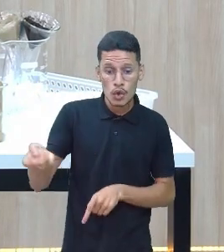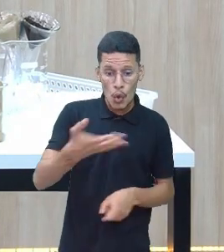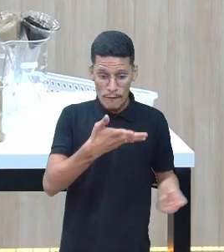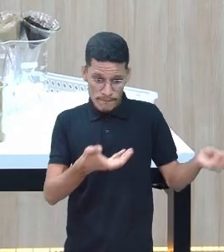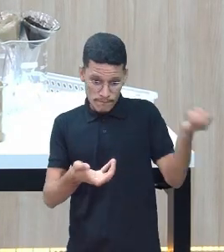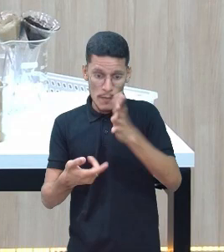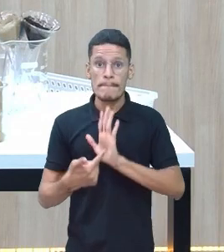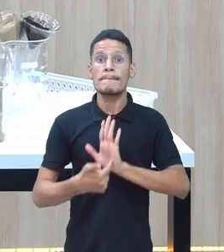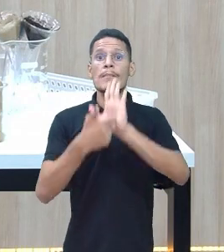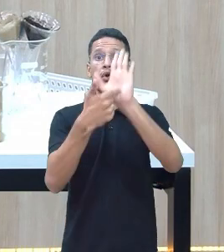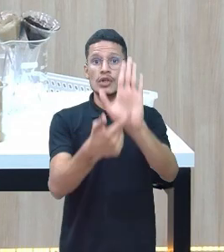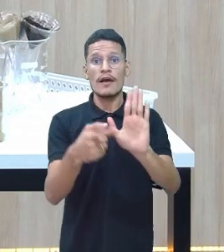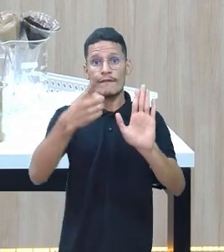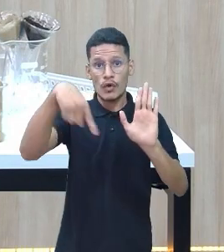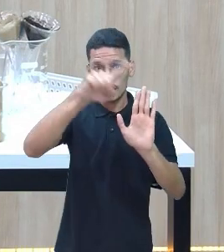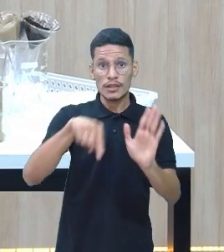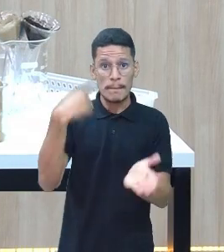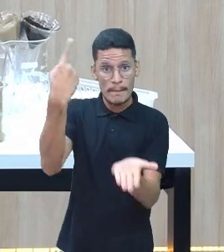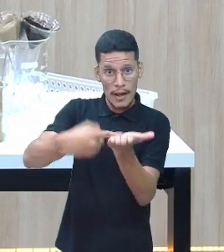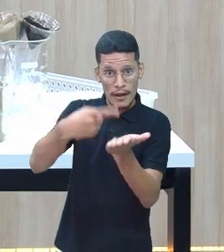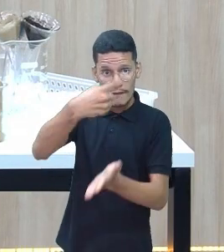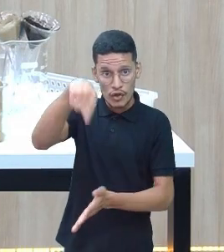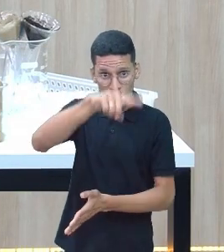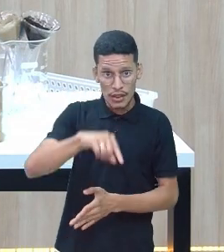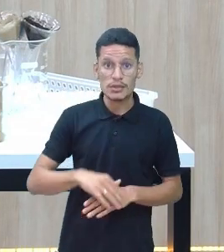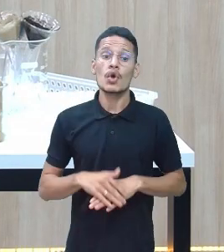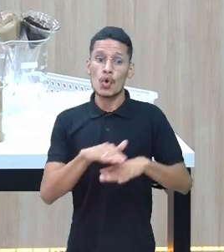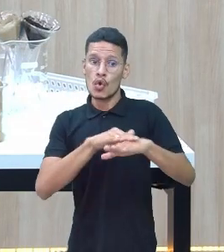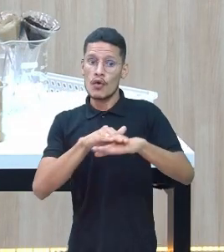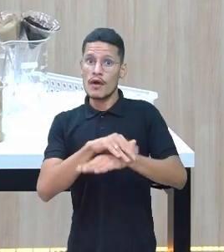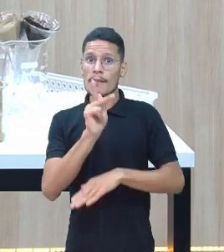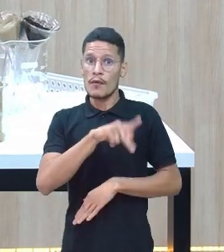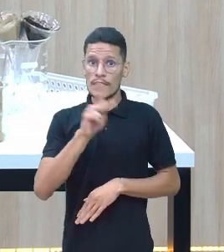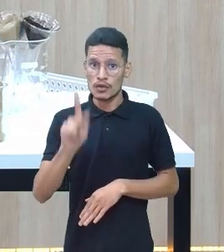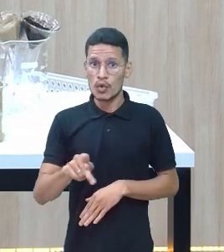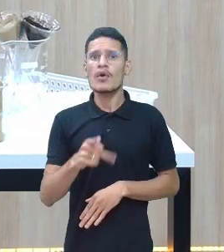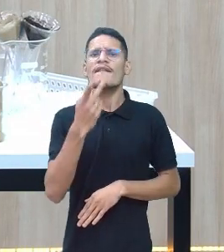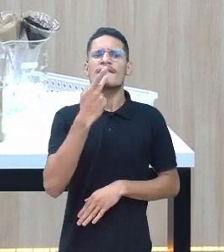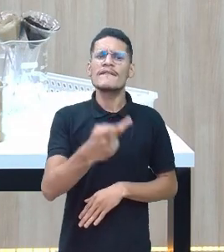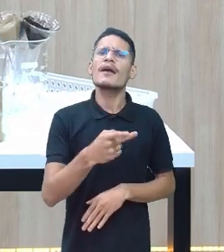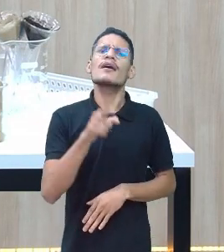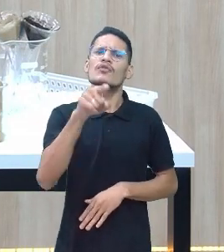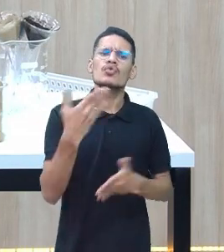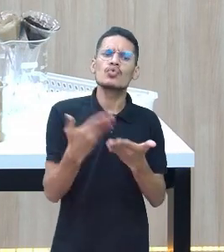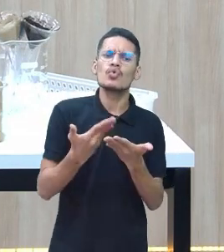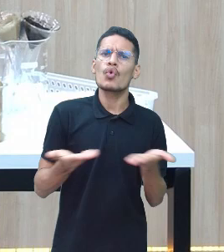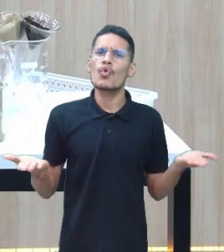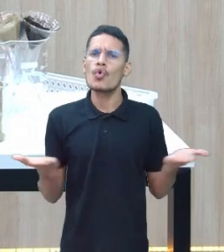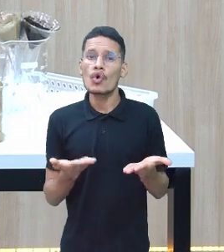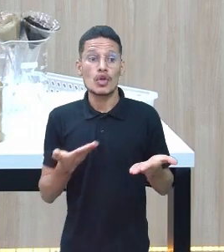próxima aula. Conto com vocês, hein? Conversa com o professor. Diz o que você viu aqui.